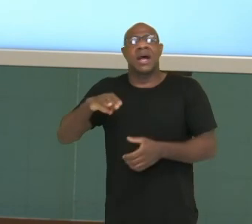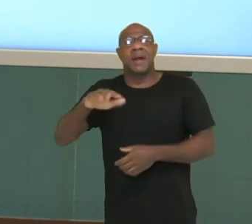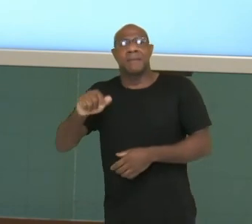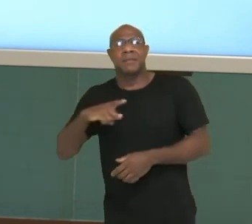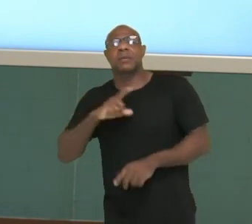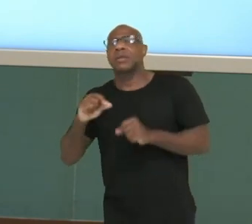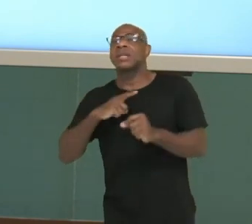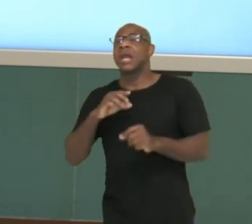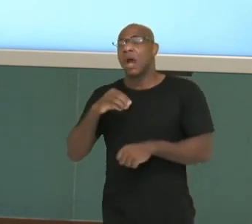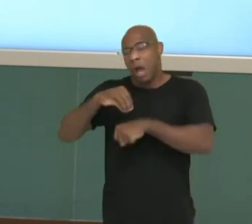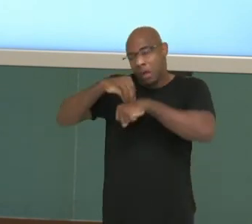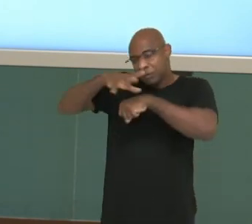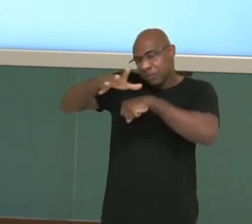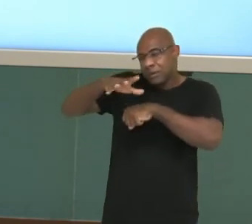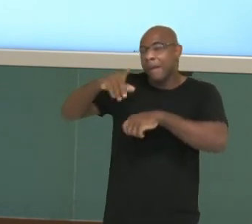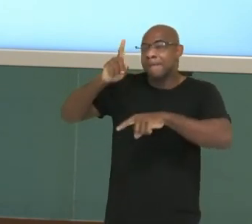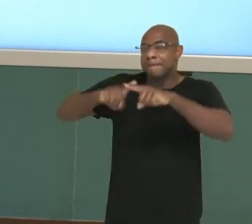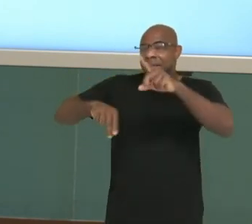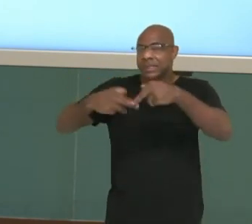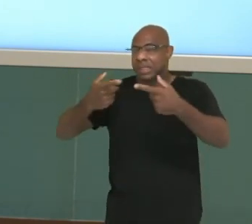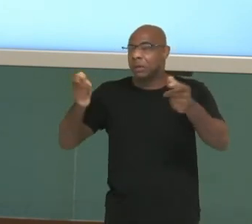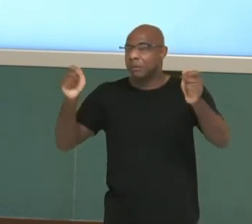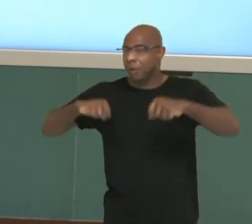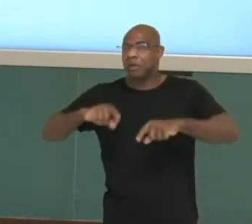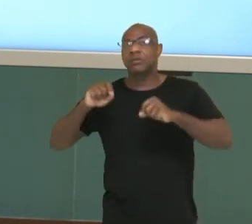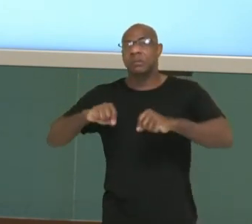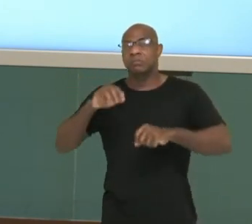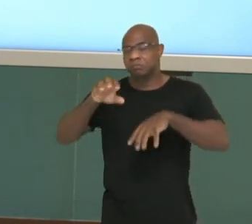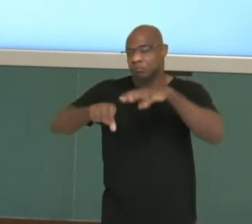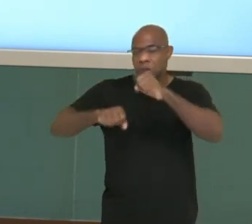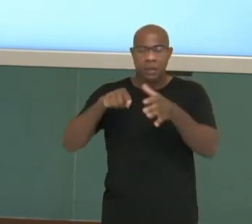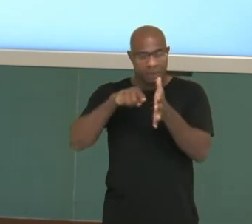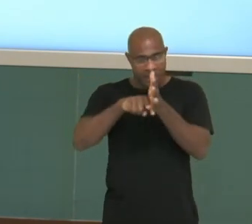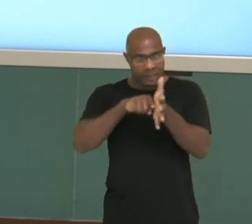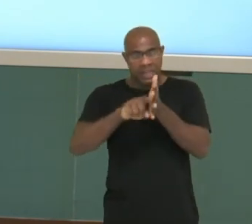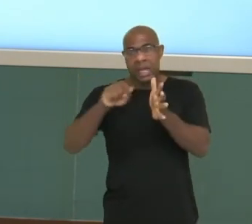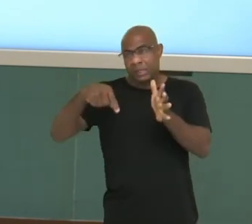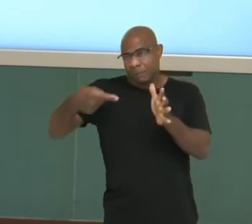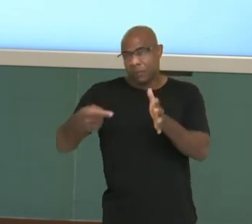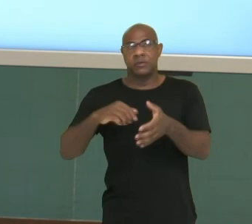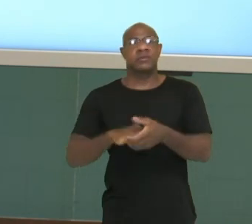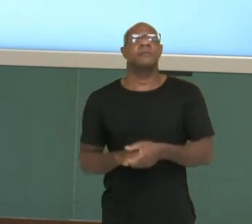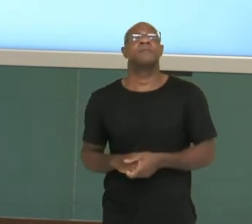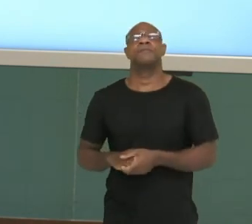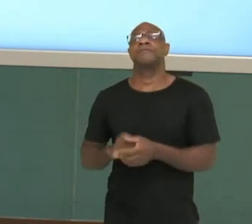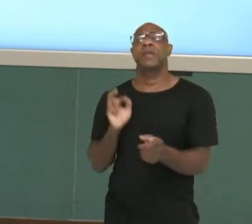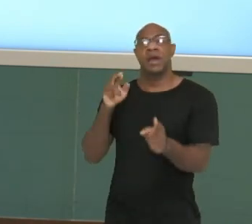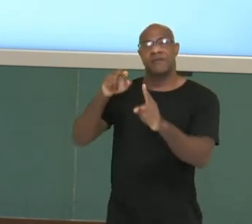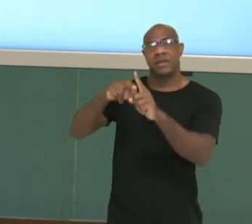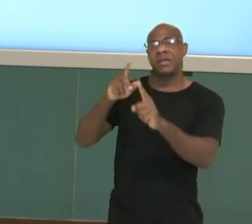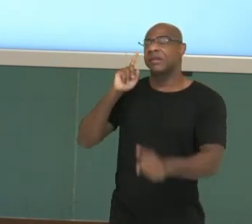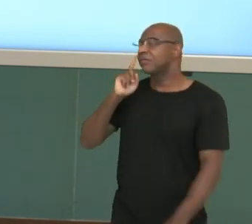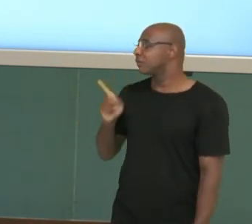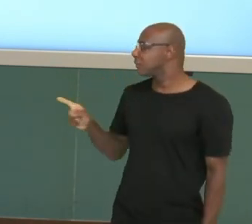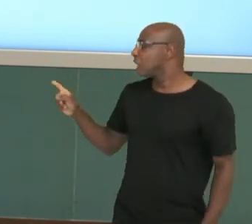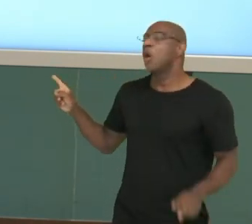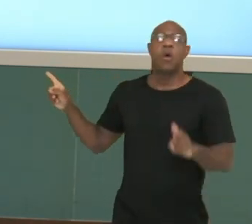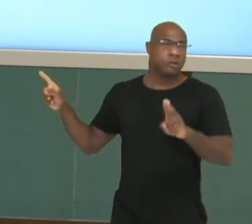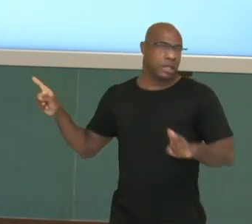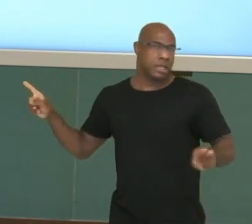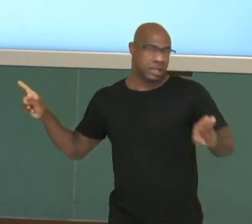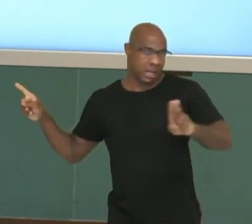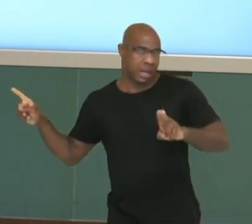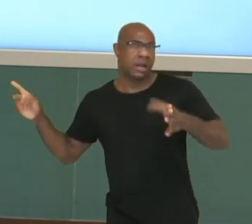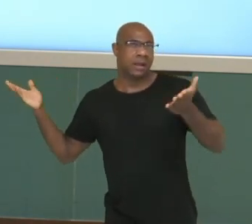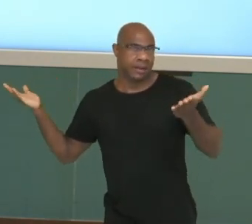algumas sugestões de materiais para que você possa estar consultando. As referências utilizadas para